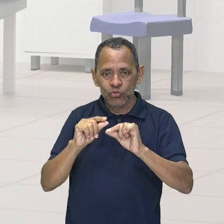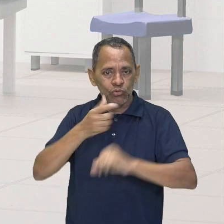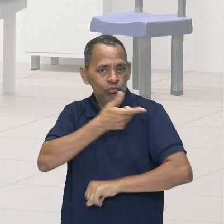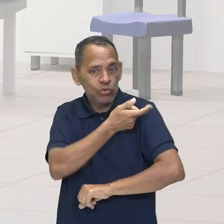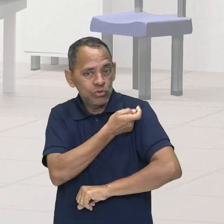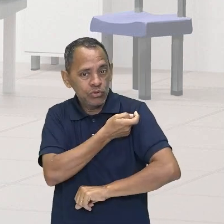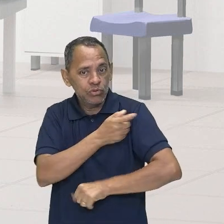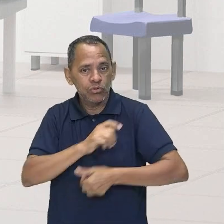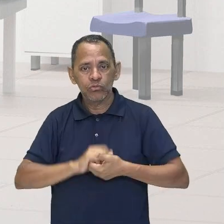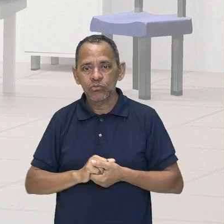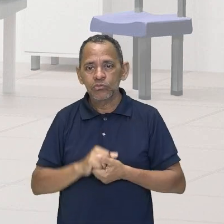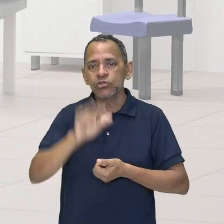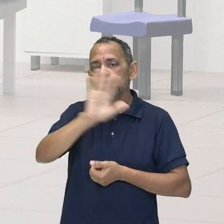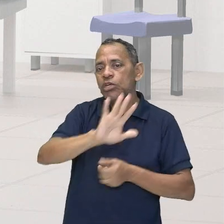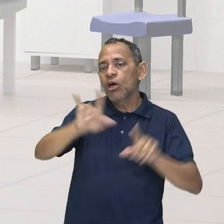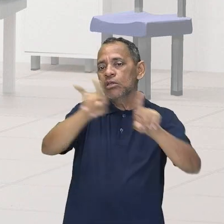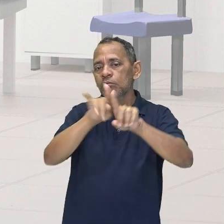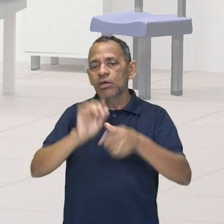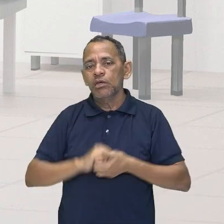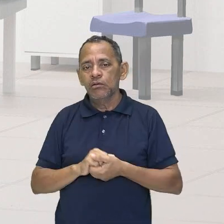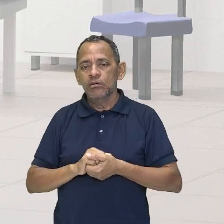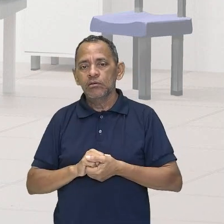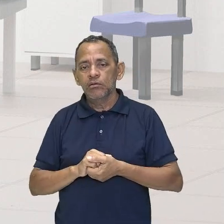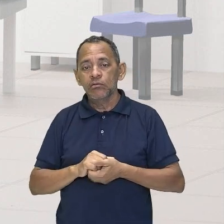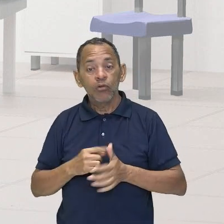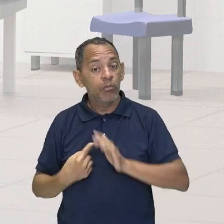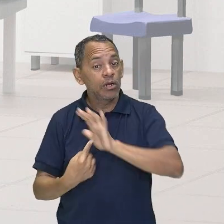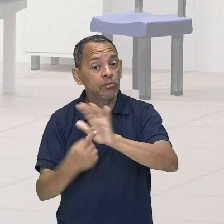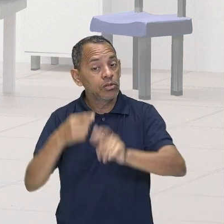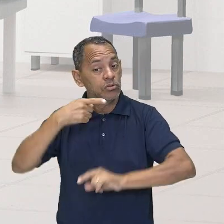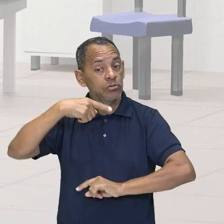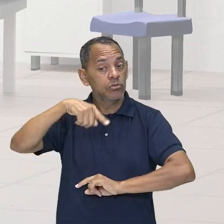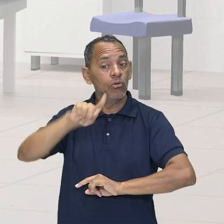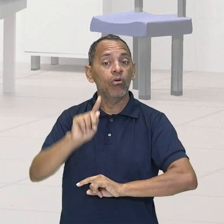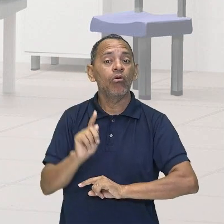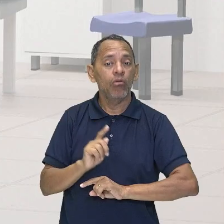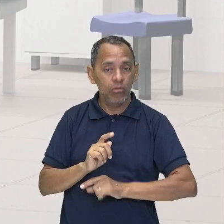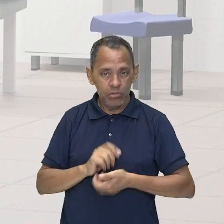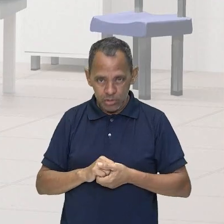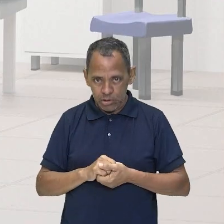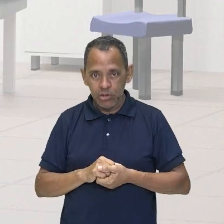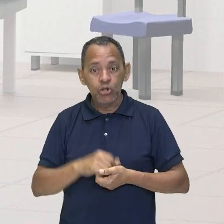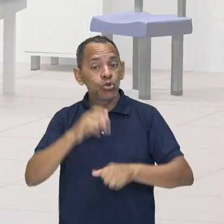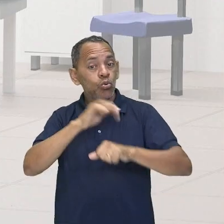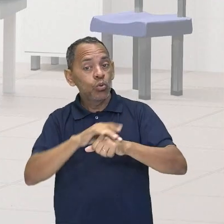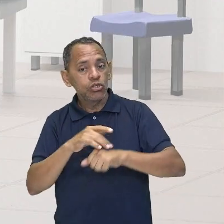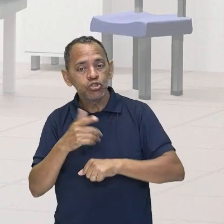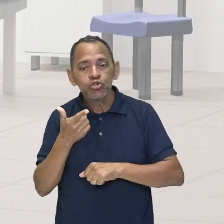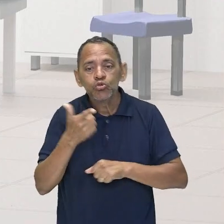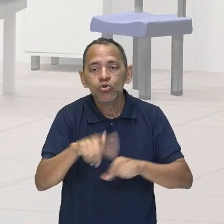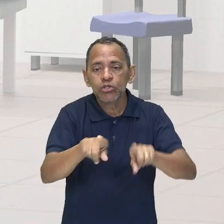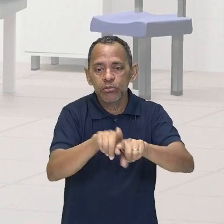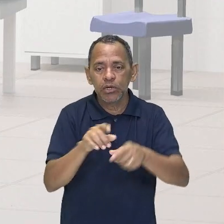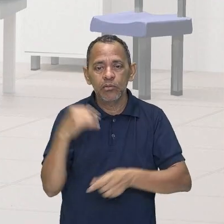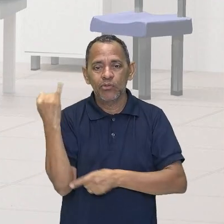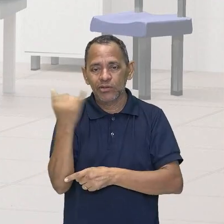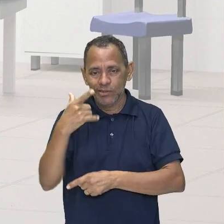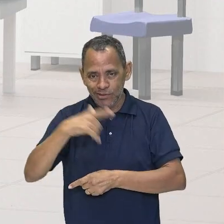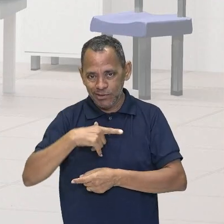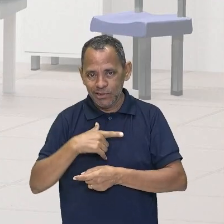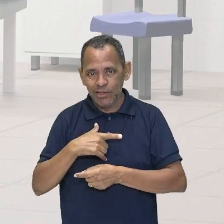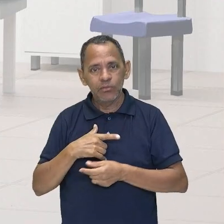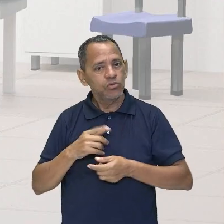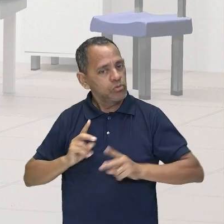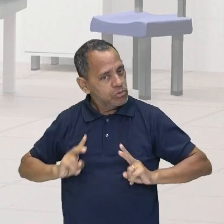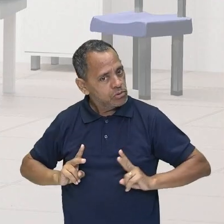isso trouxe aí o reaparecimento de algumas doenças, certo? Então, é importante nós mantermos a